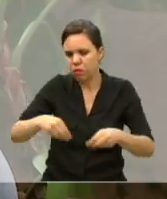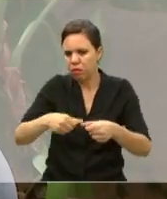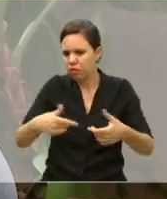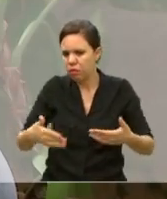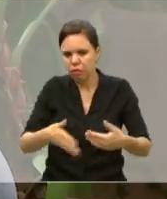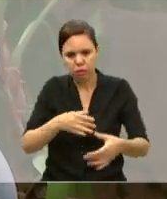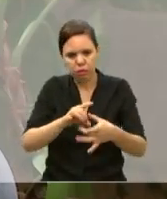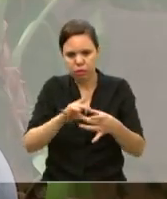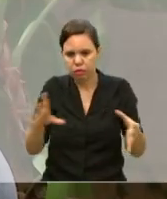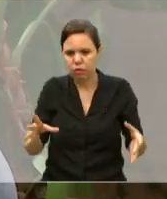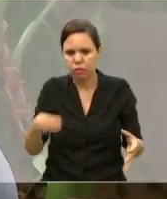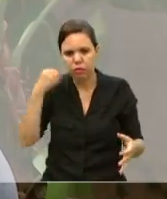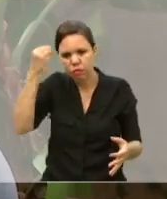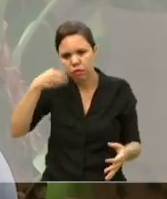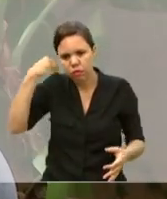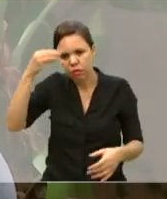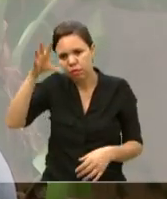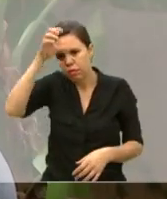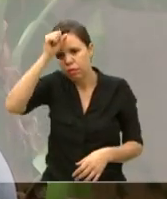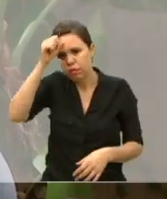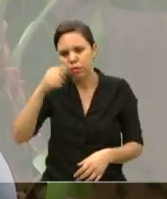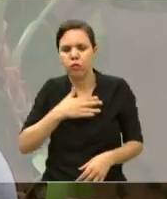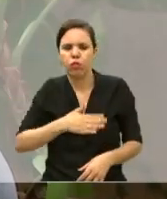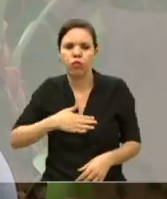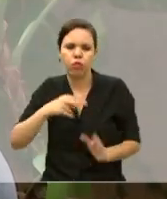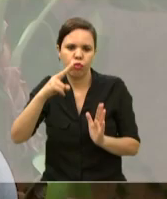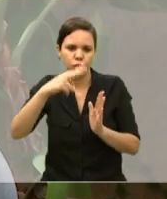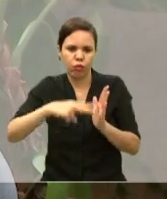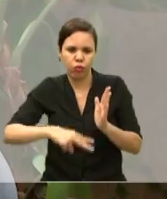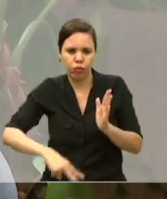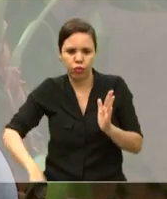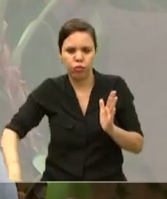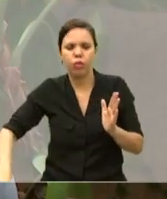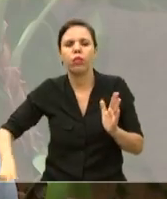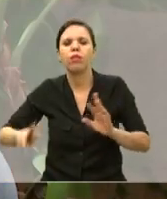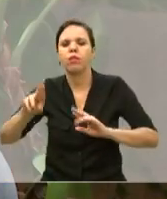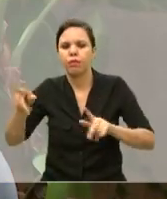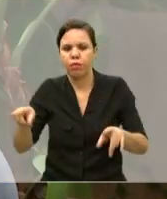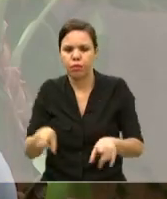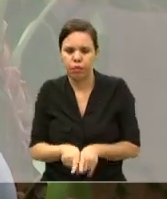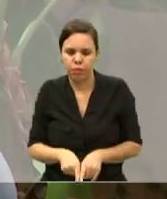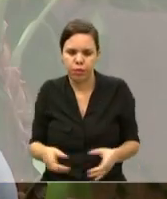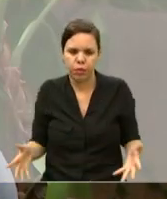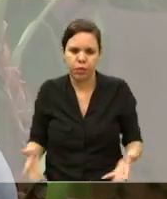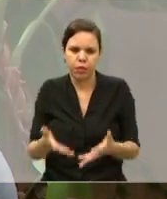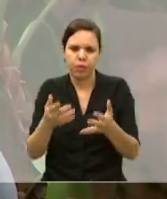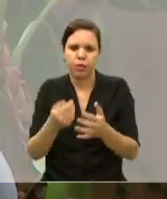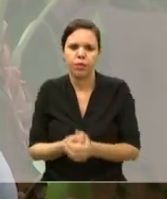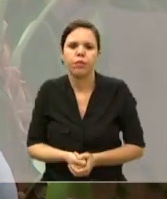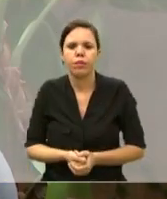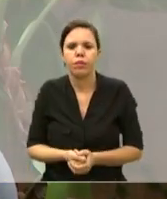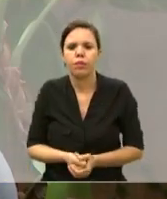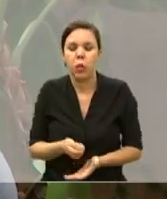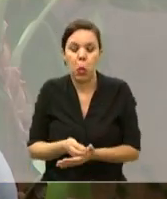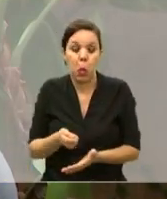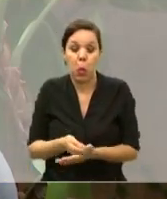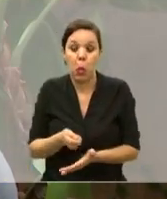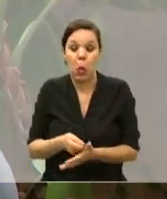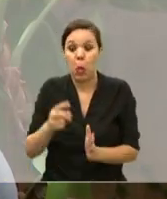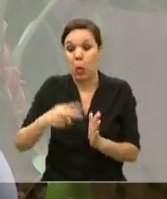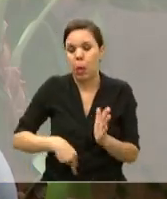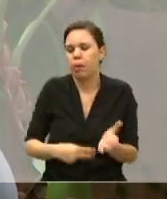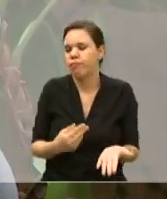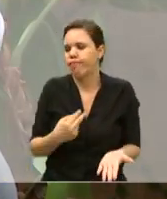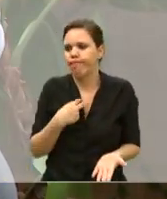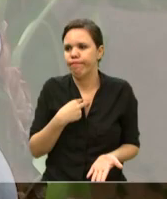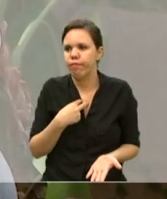vai caminhar sobre uma letra A pintada no chão, ela vai pegar a terra, por exemplo, e vai fazer a letra A desenhada na terra. E